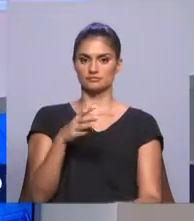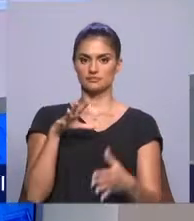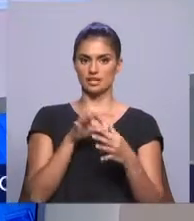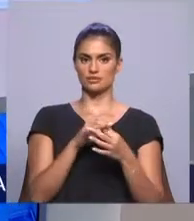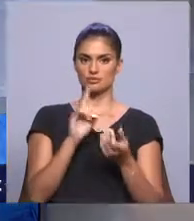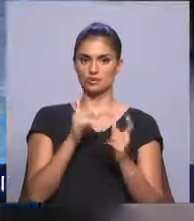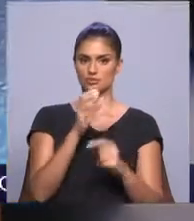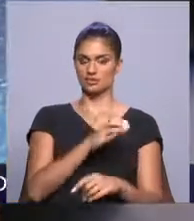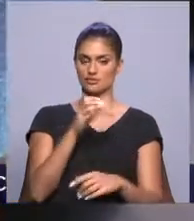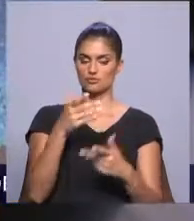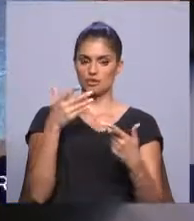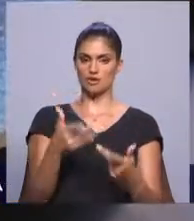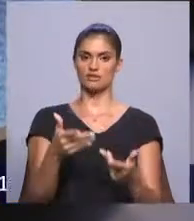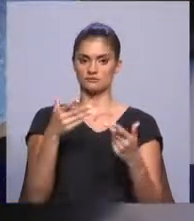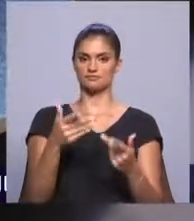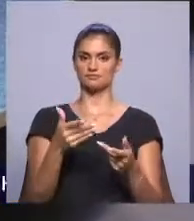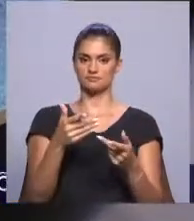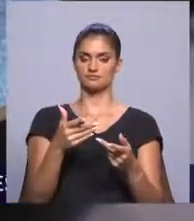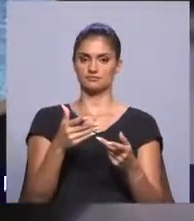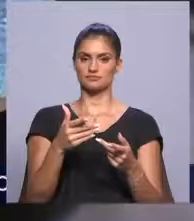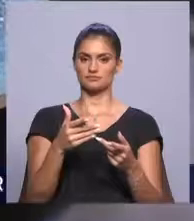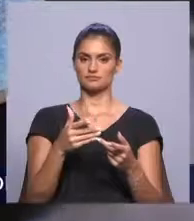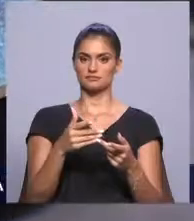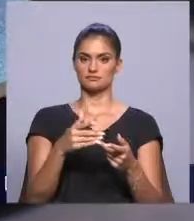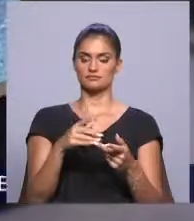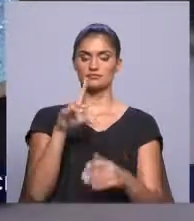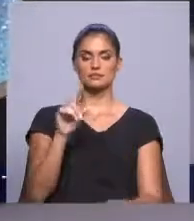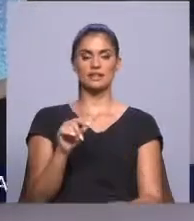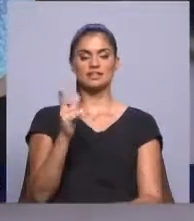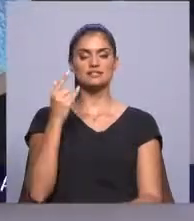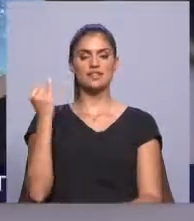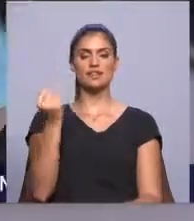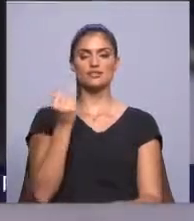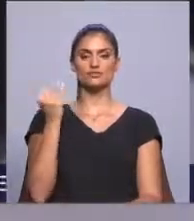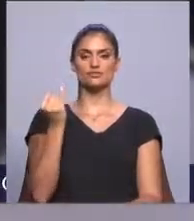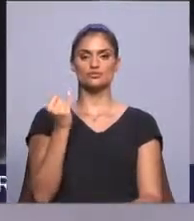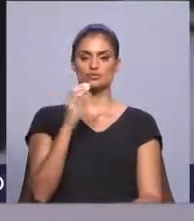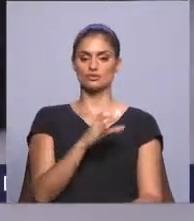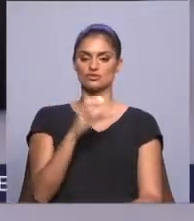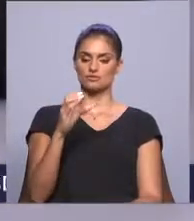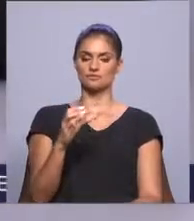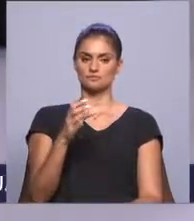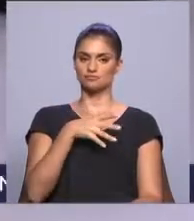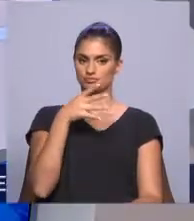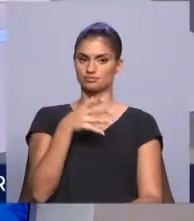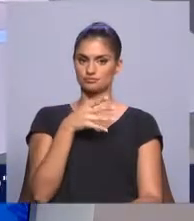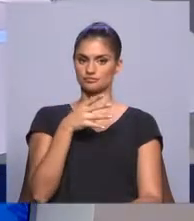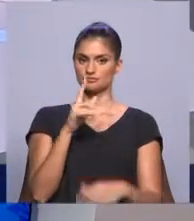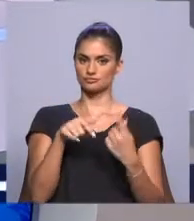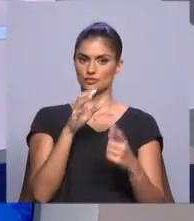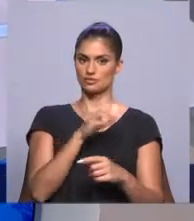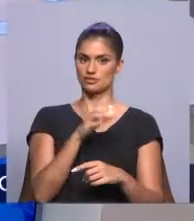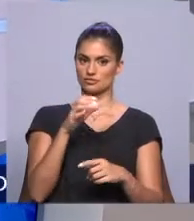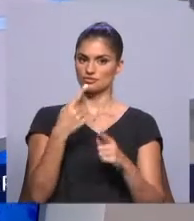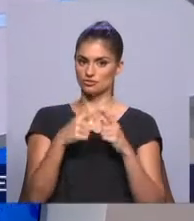que é um cientista hoje em dia. Portanto, para além de divulgação científica, são as impressões de um cientista, de um outro cientista, de